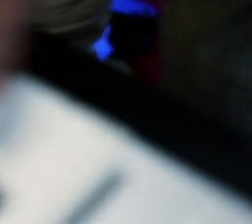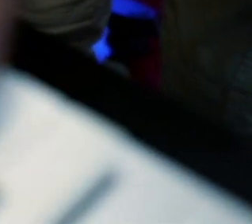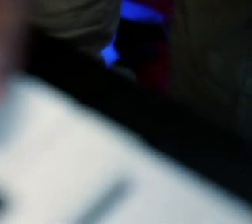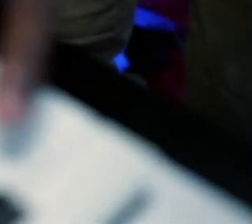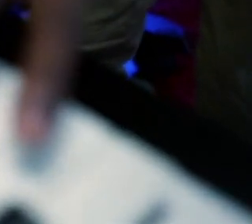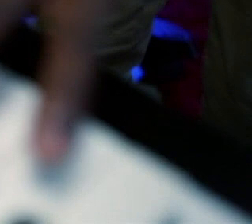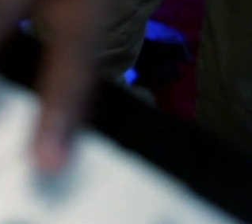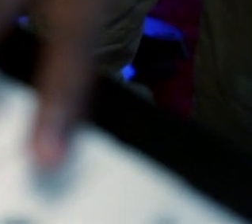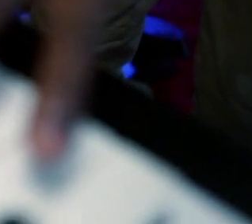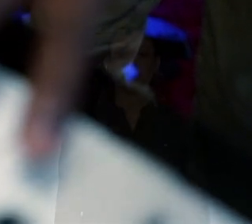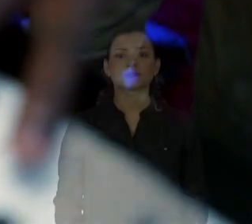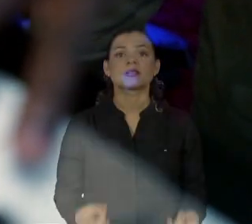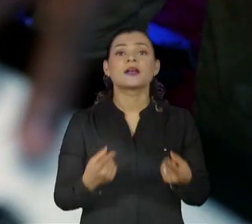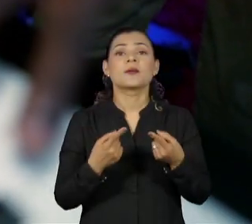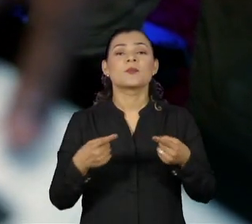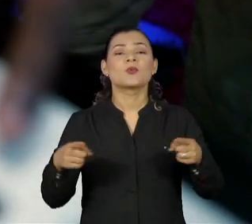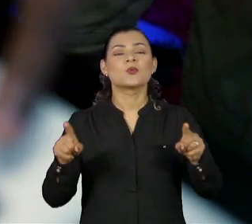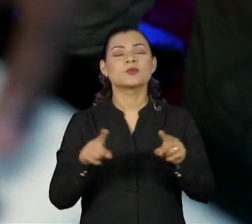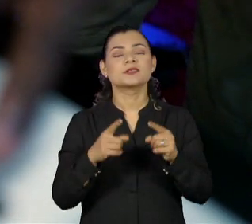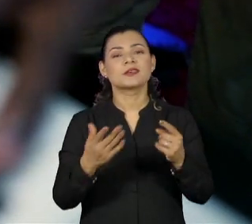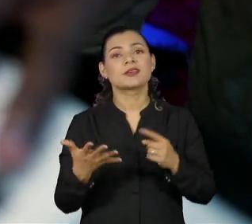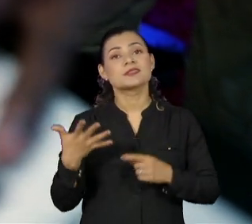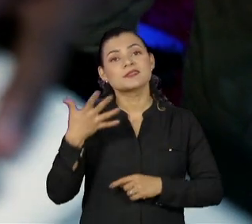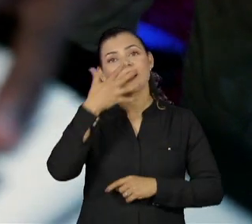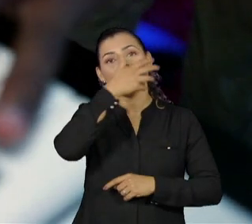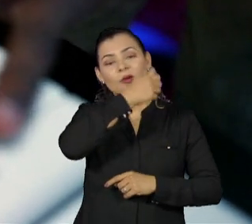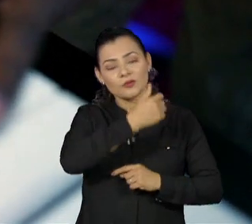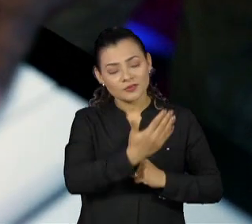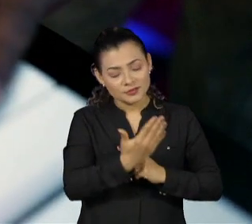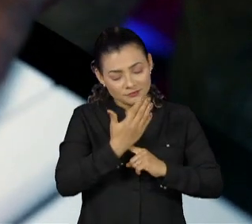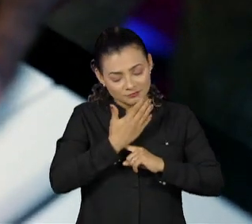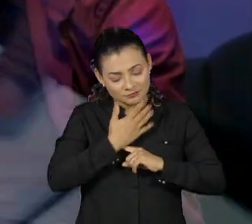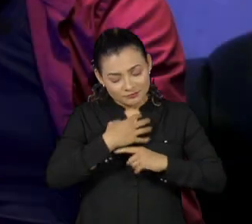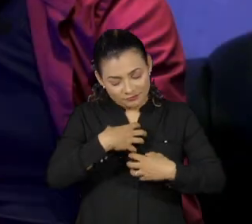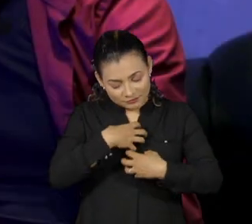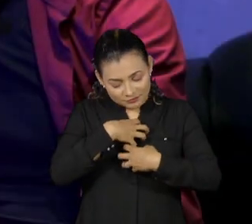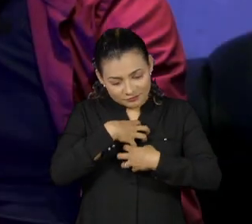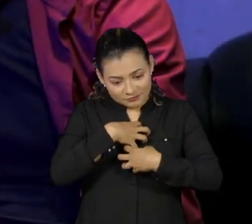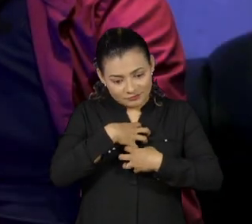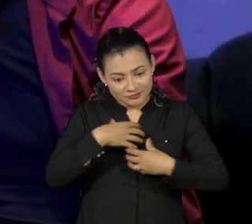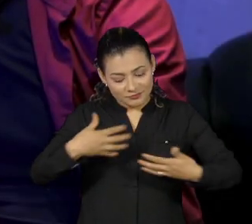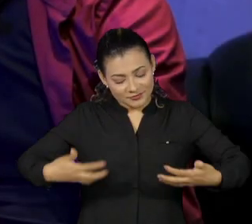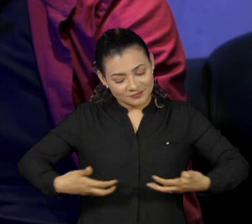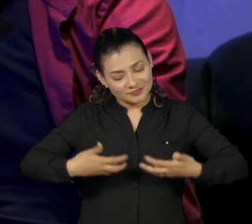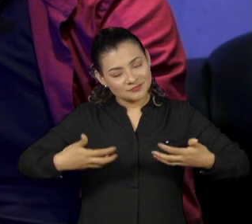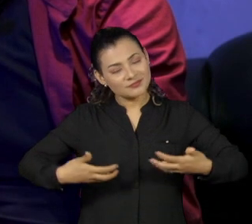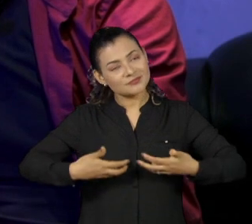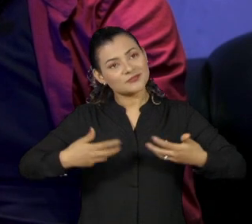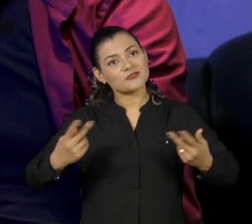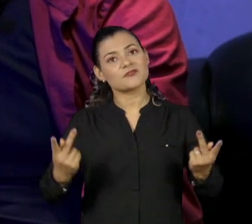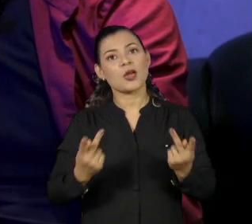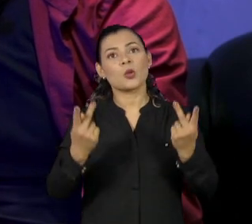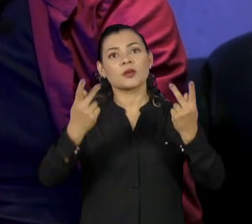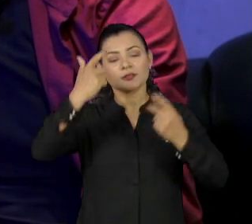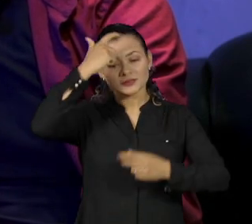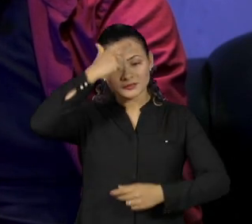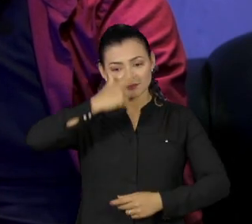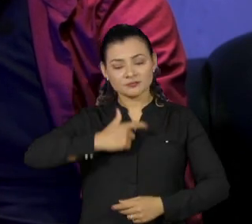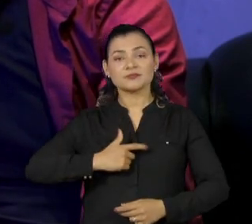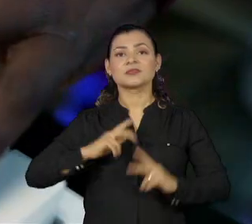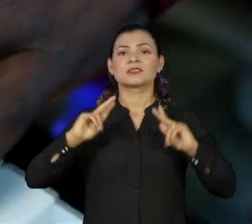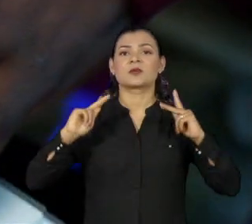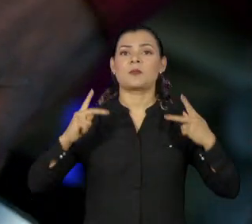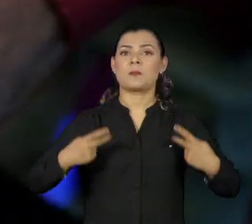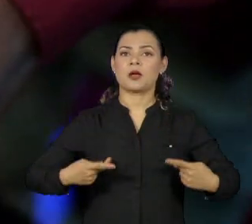A música salva e, além de salvar, valoriza. Valoriza a pessoa como ser humano, da dignidade,